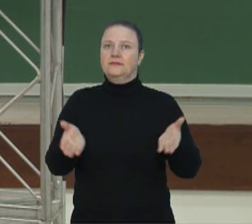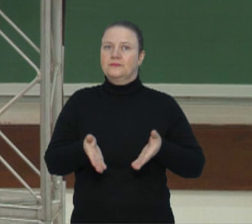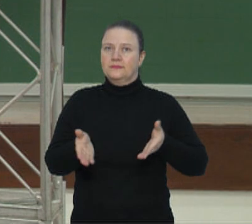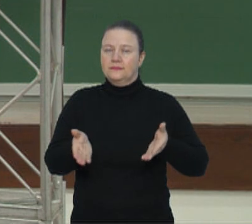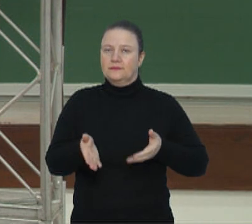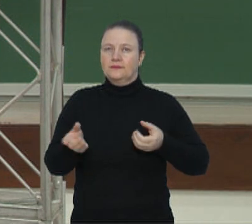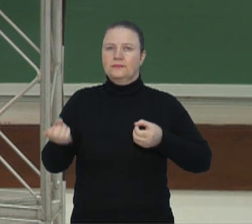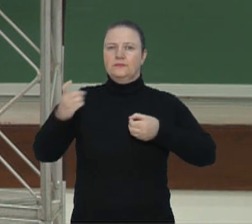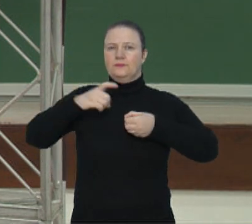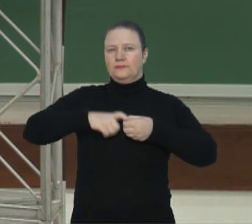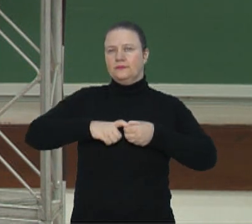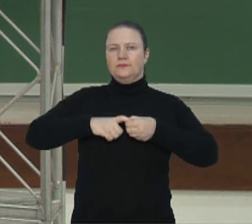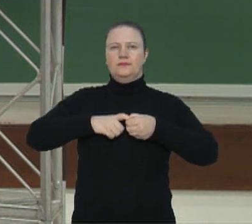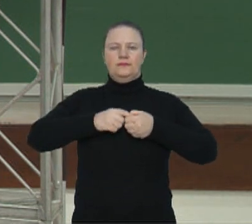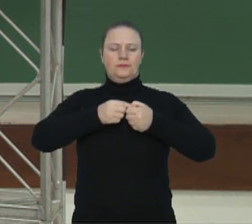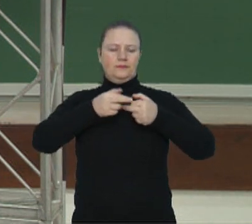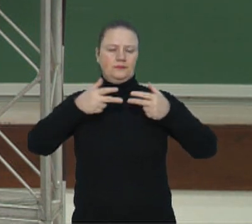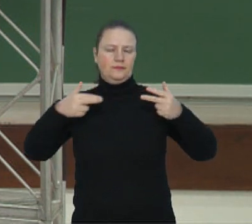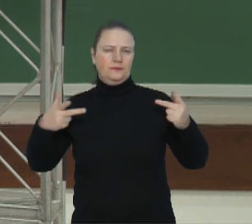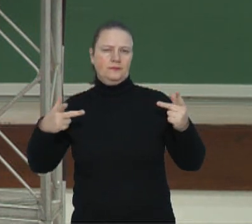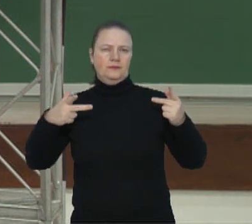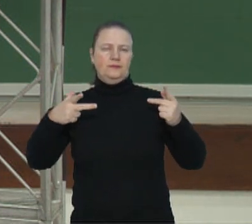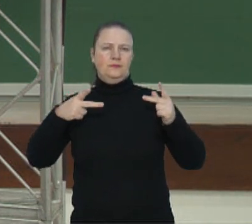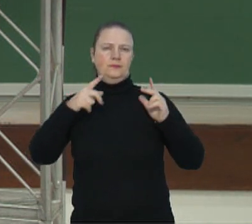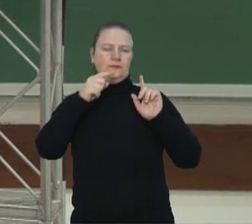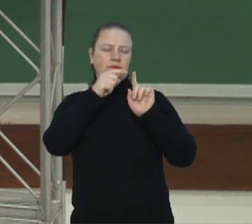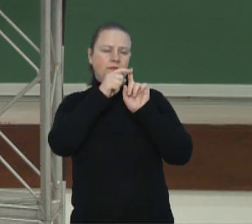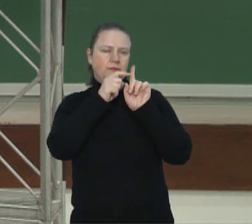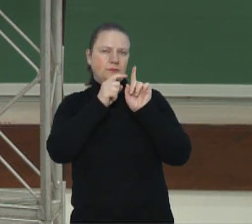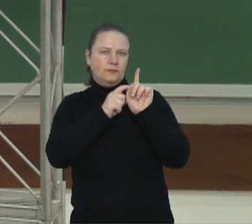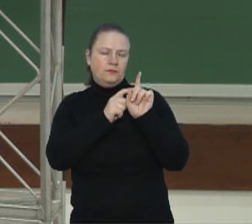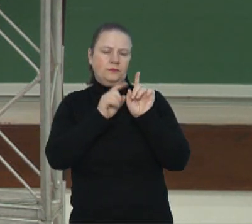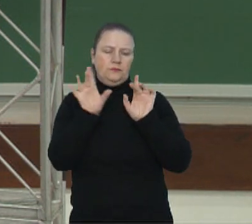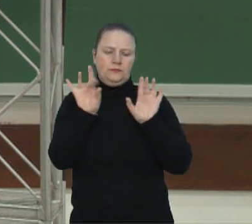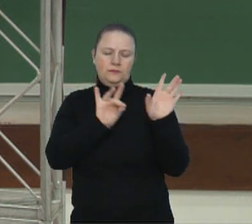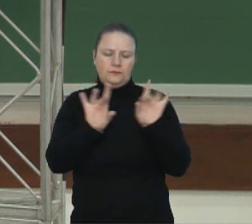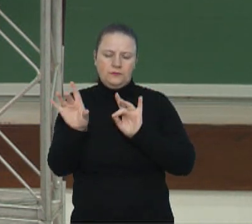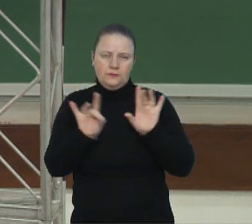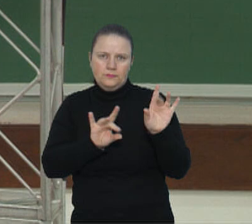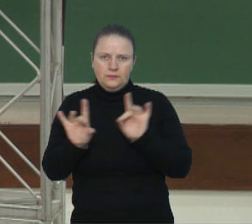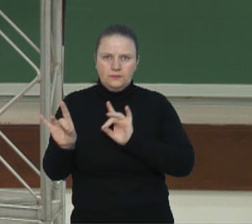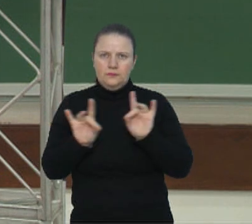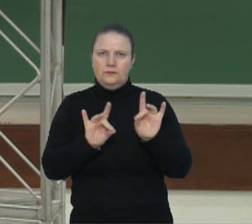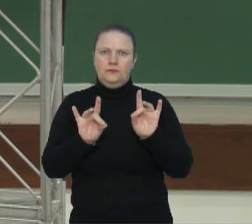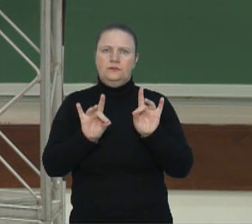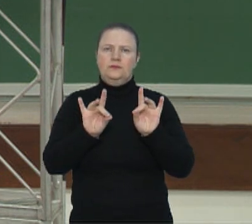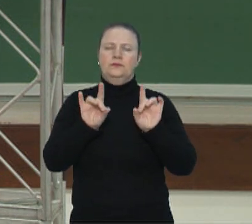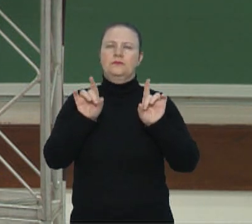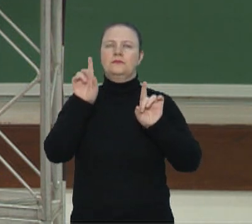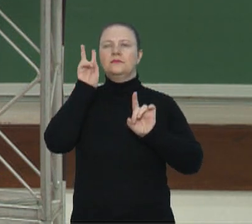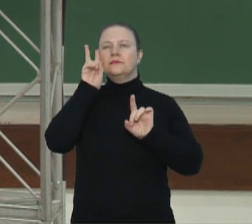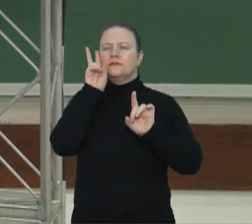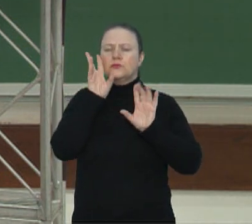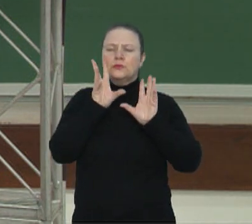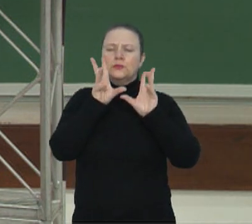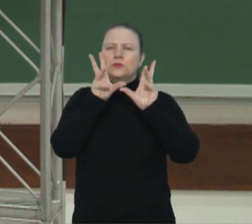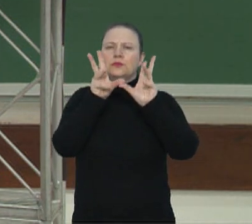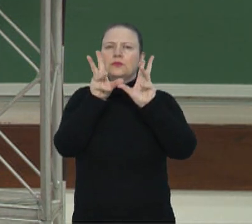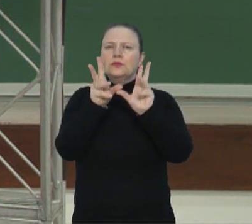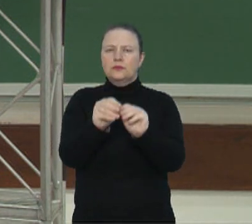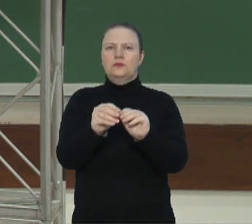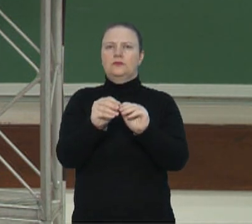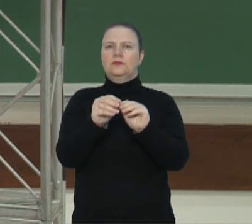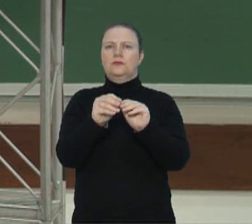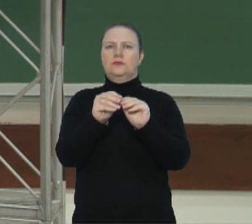sobre cubismo, dadaísmo, focando na questão da colagem, da fotocolagem, assemblagem, e a gente vai trabalhar também sobre